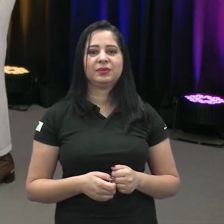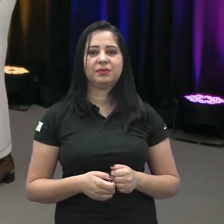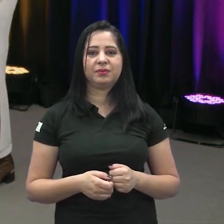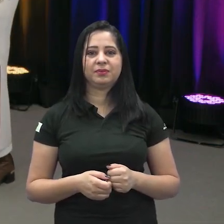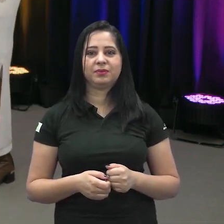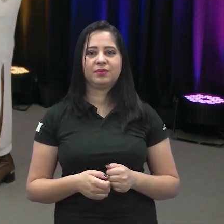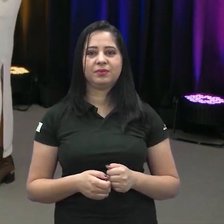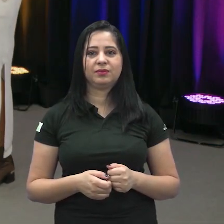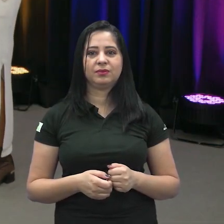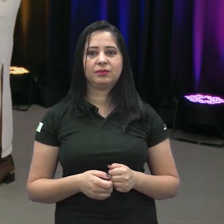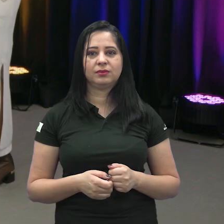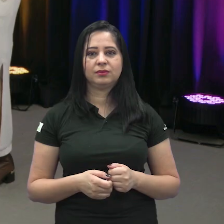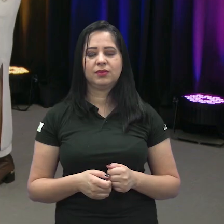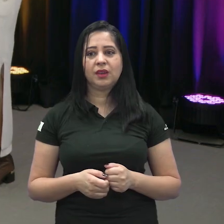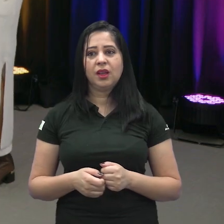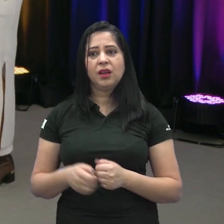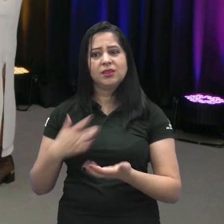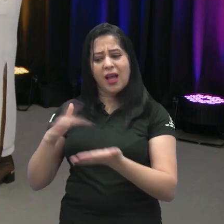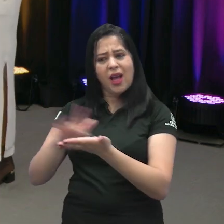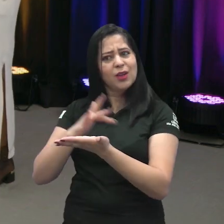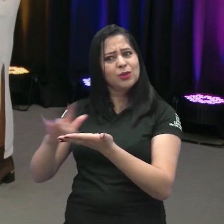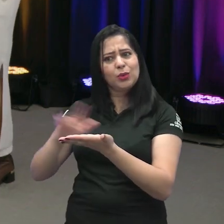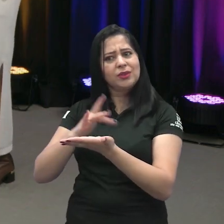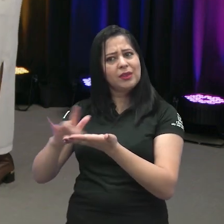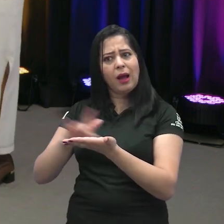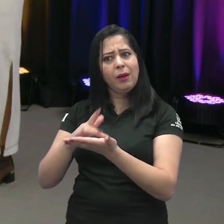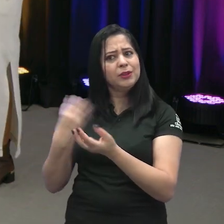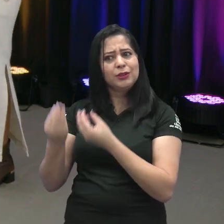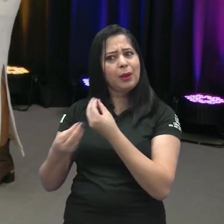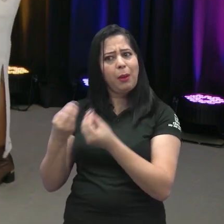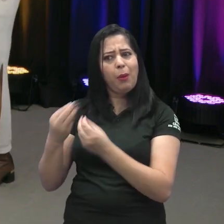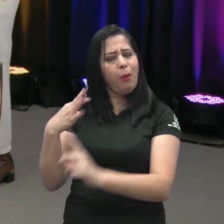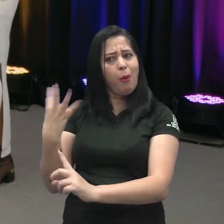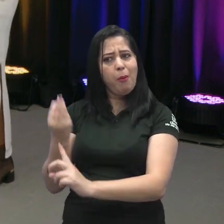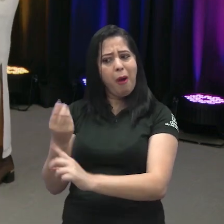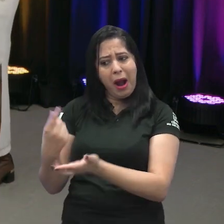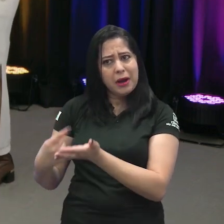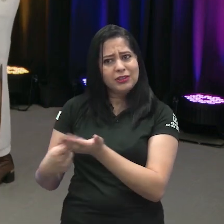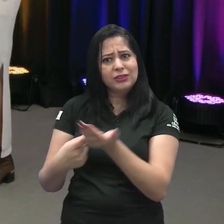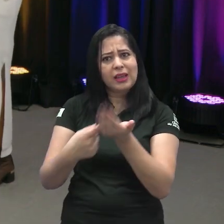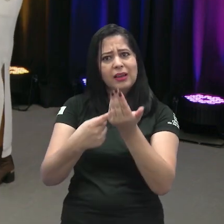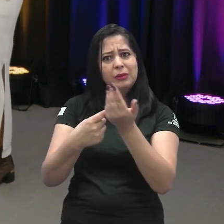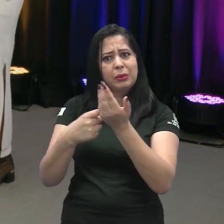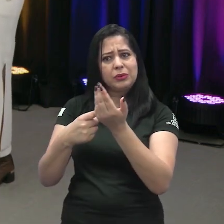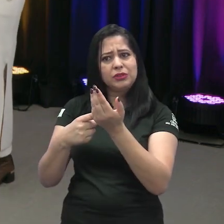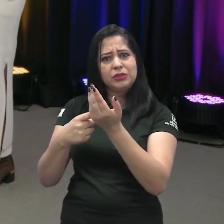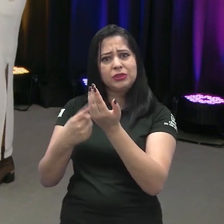Vira aí pra gente. E, Zeco, então tá no tablet. Como é que é essa